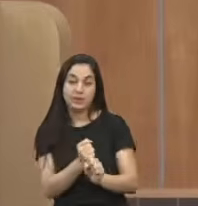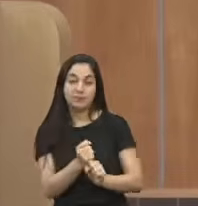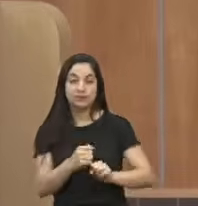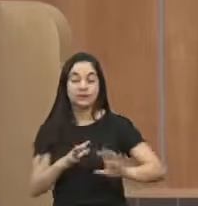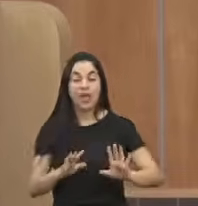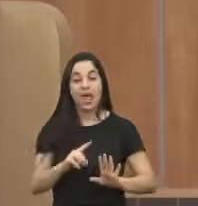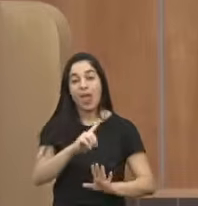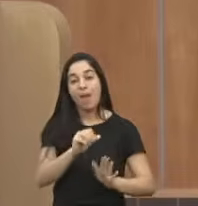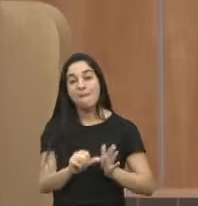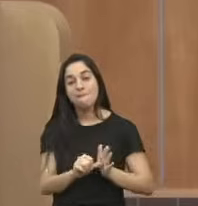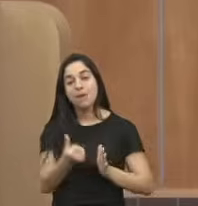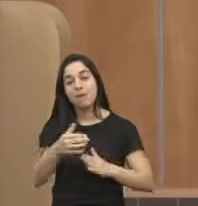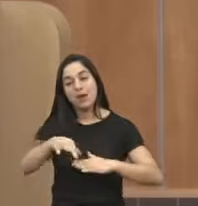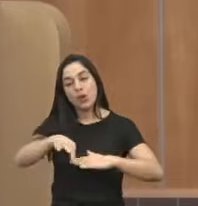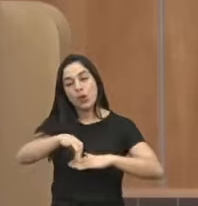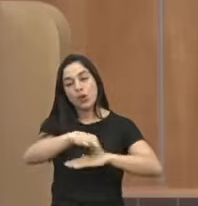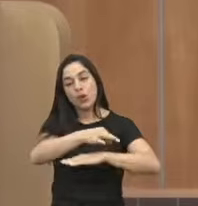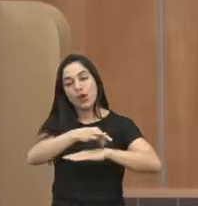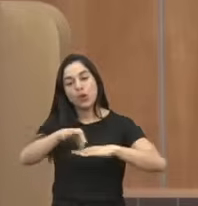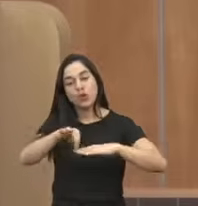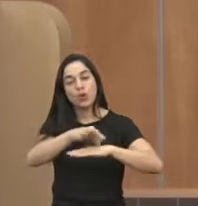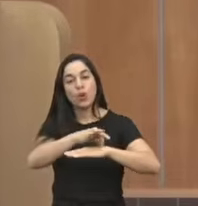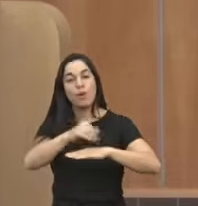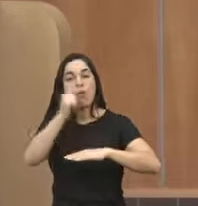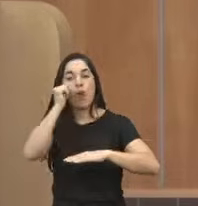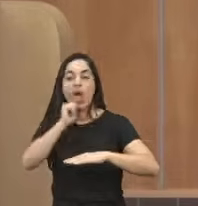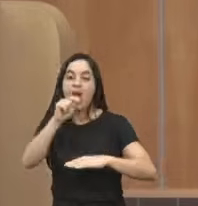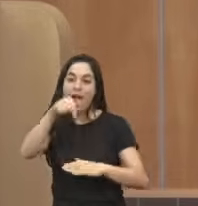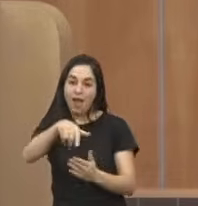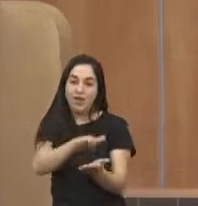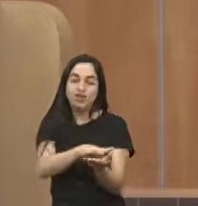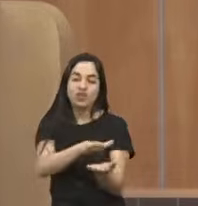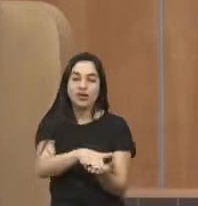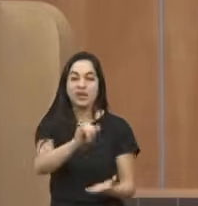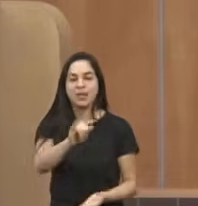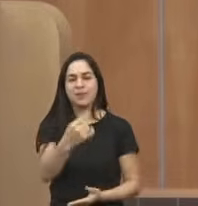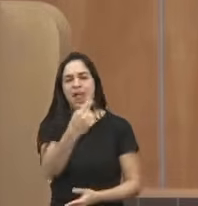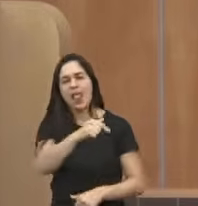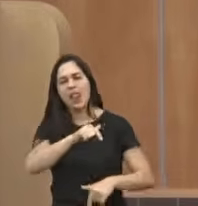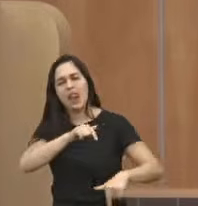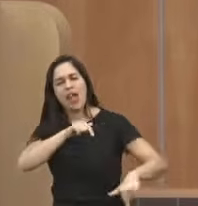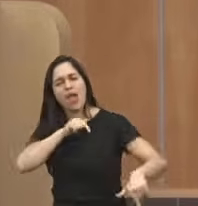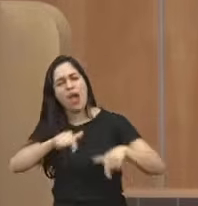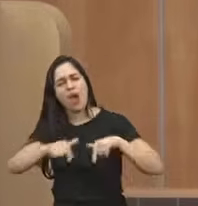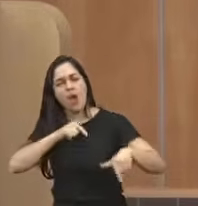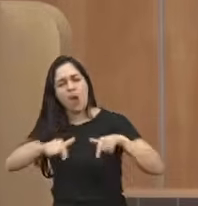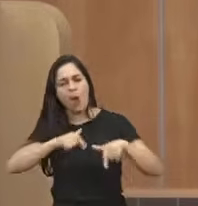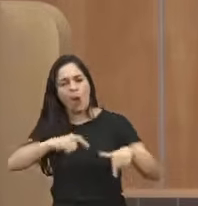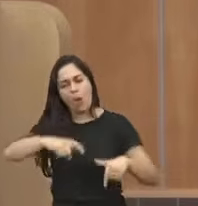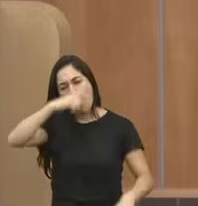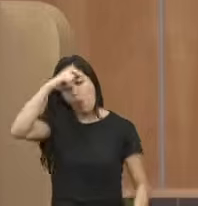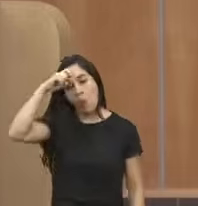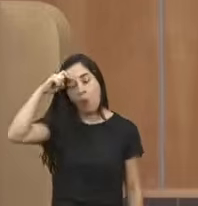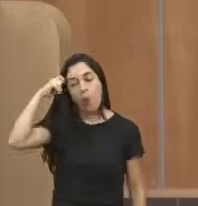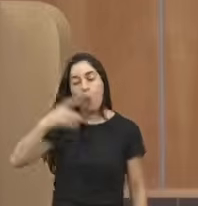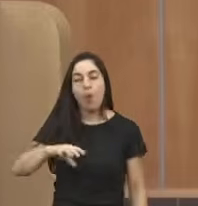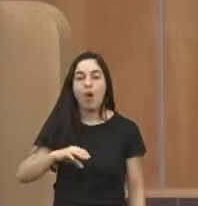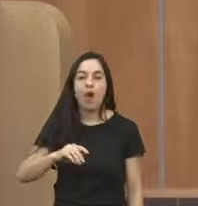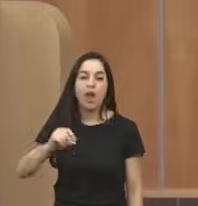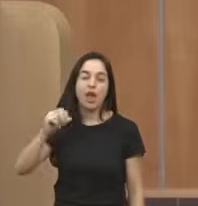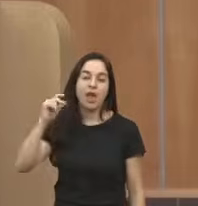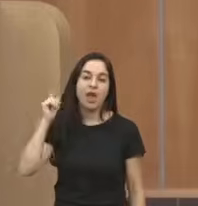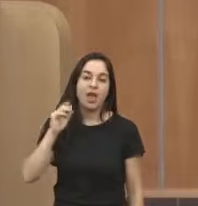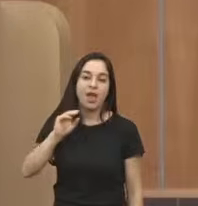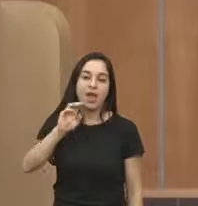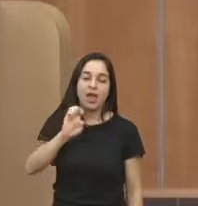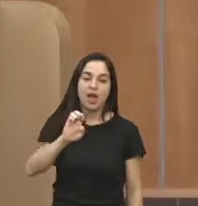primeira corretora de imóveis mulher aqui na cidade de Jacareí. Ela trabalhou na antiga Engecom, que foi